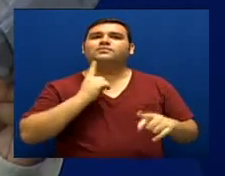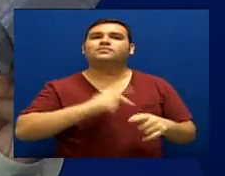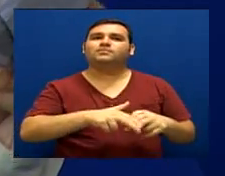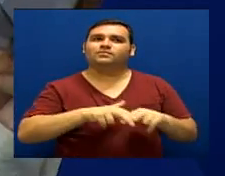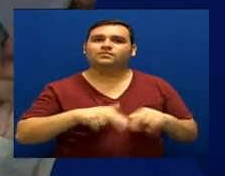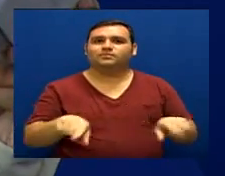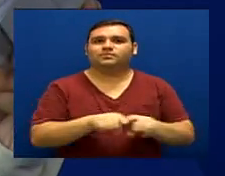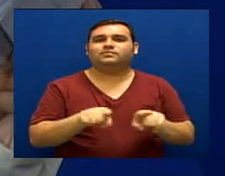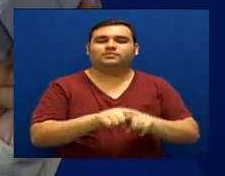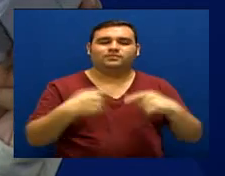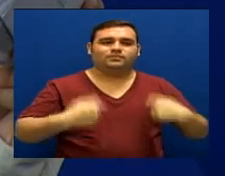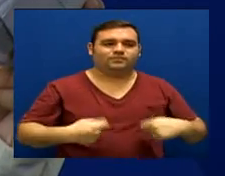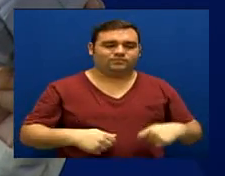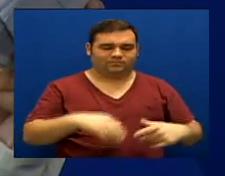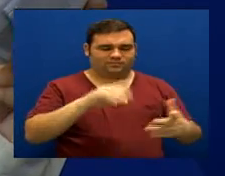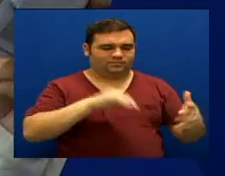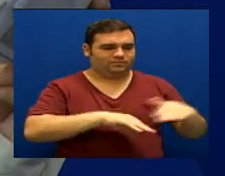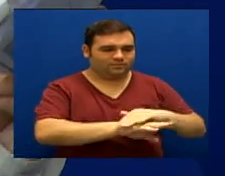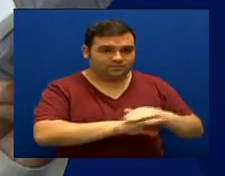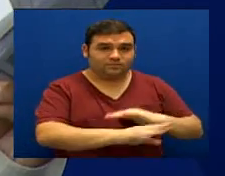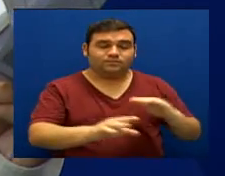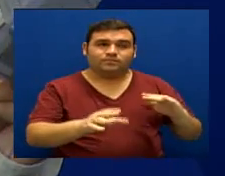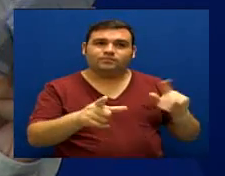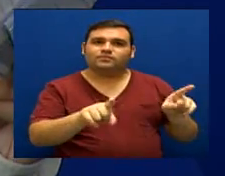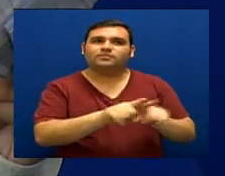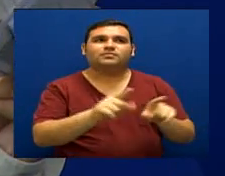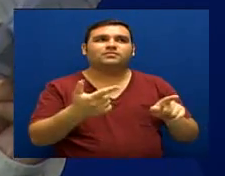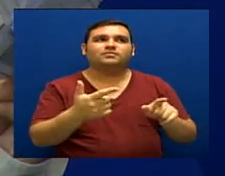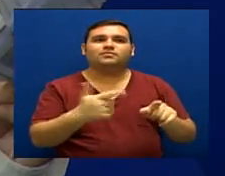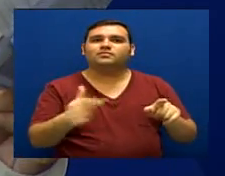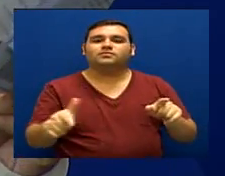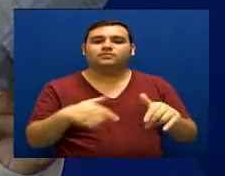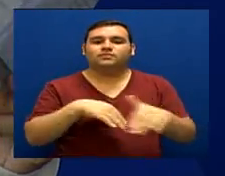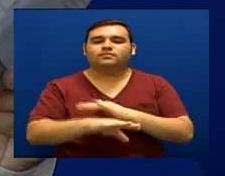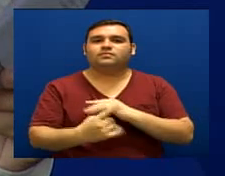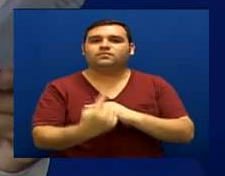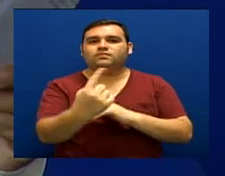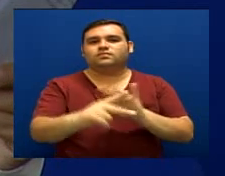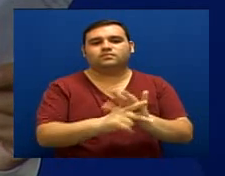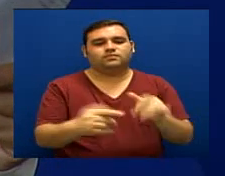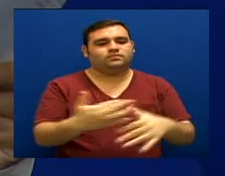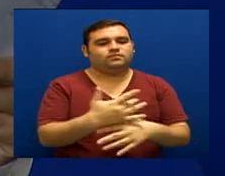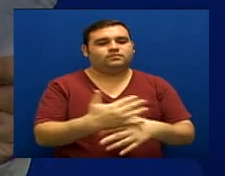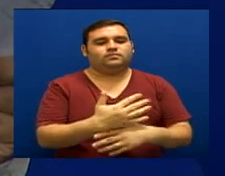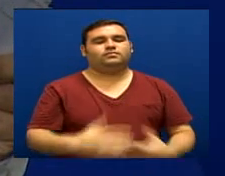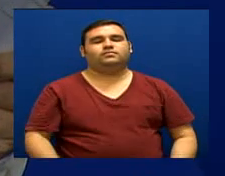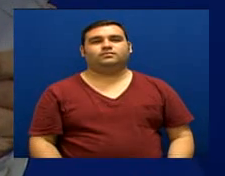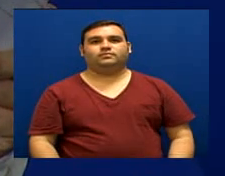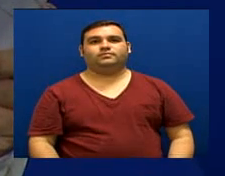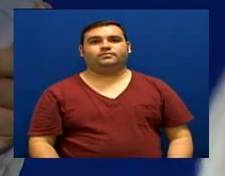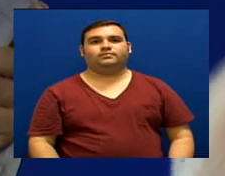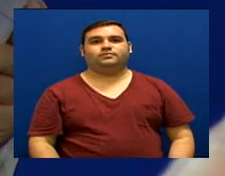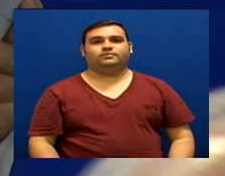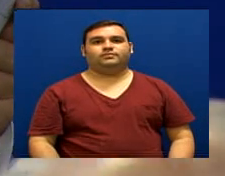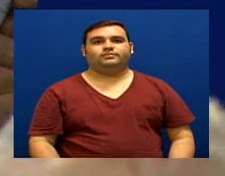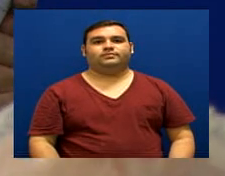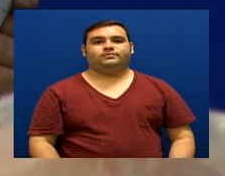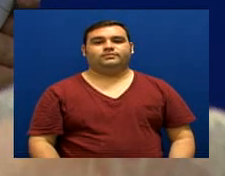por isso deve estar depositado no futuro e não no caixa único do município tá bom